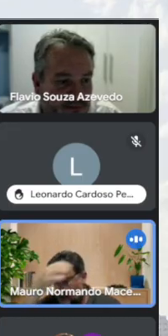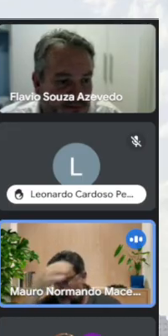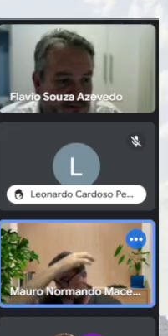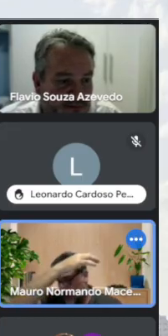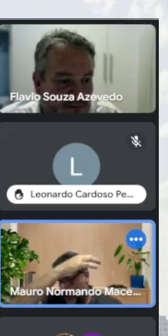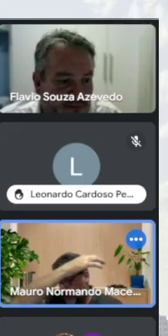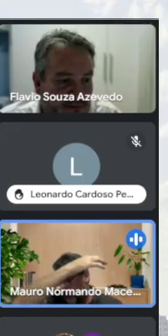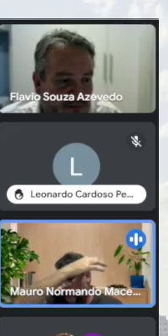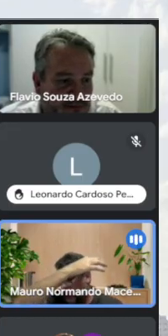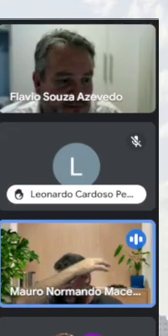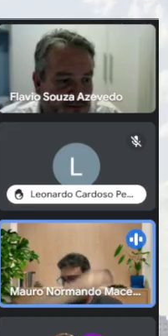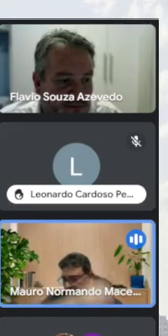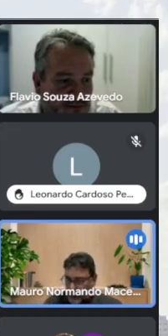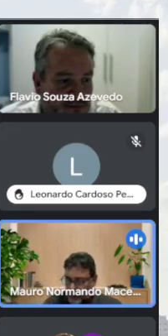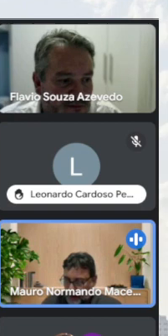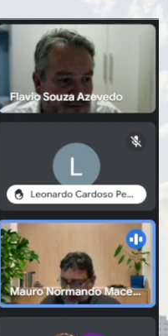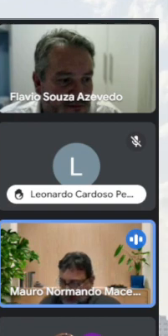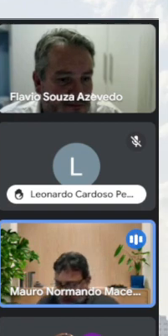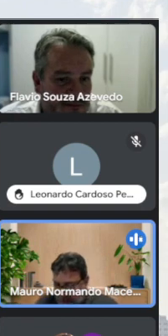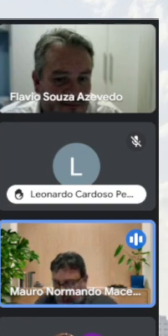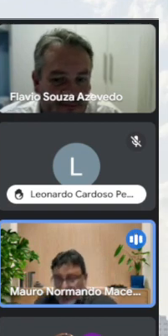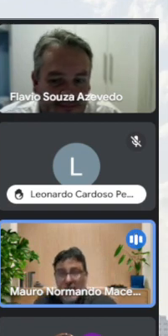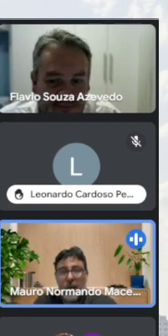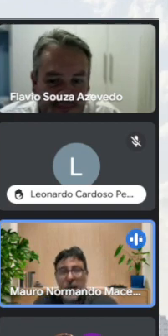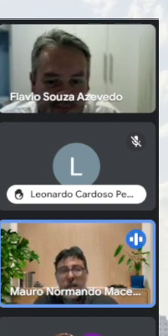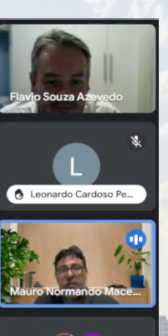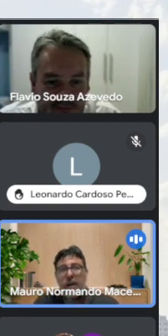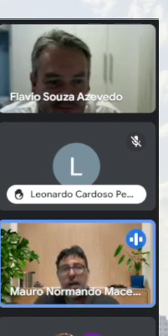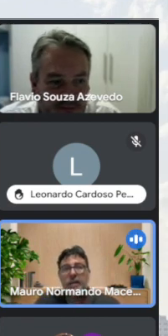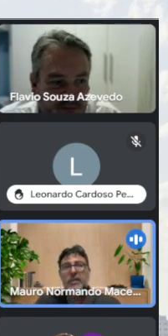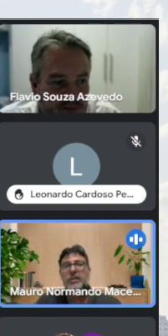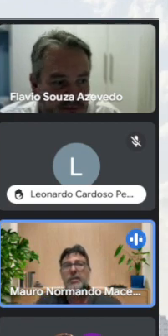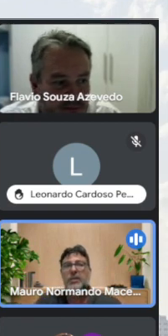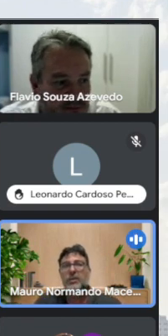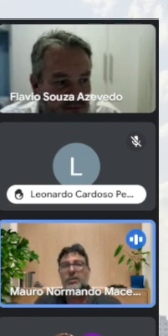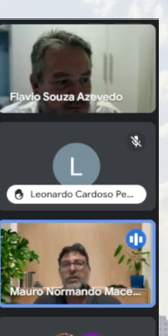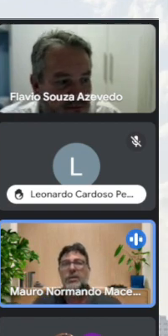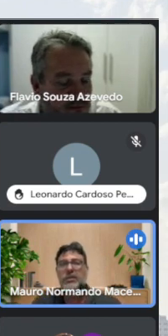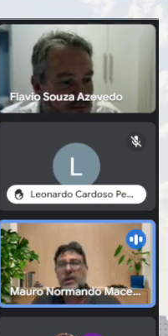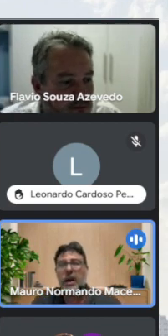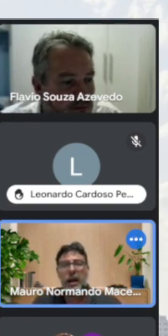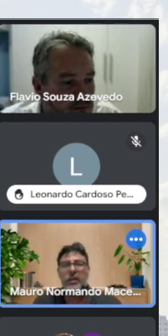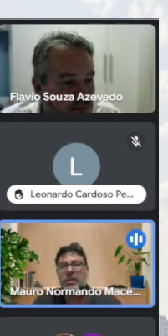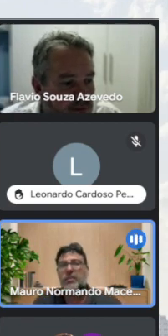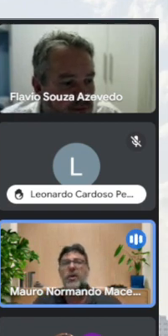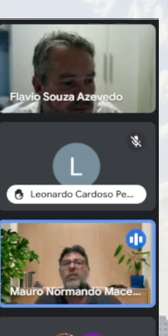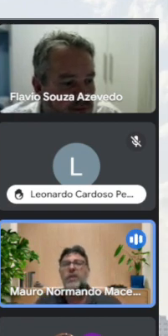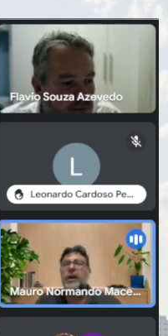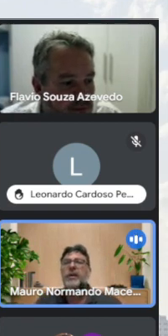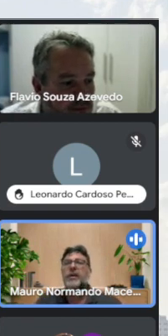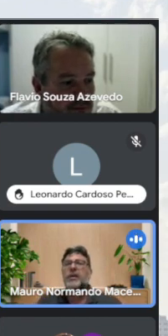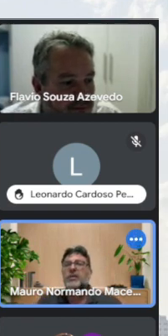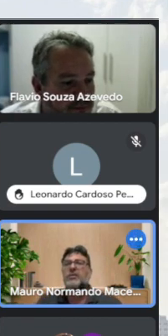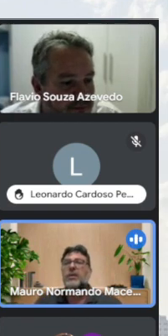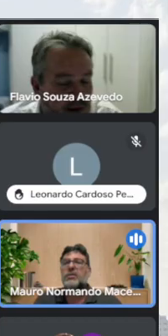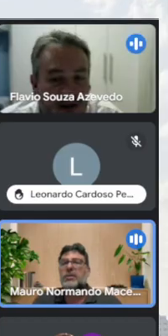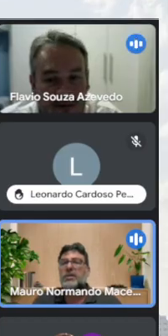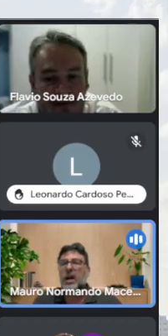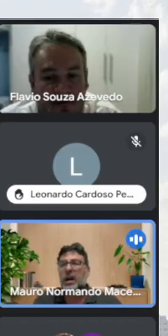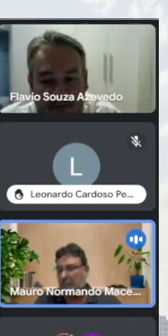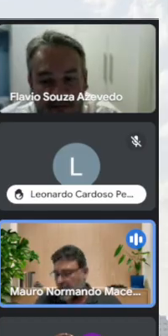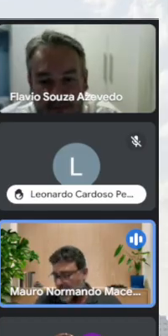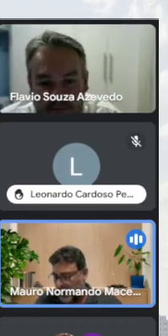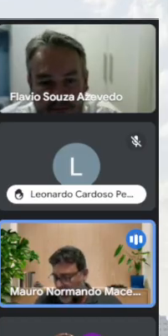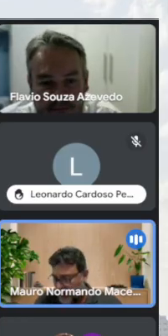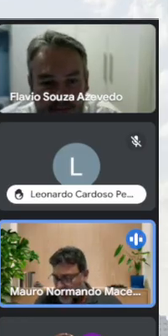E você trouxe coisas também interessantes, como a gente vê que essas soluções, elas não são novas, né? São